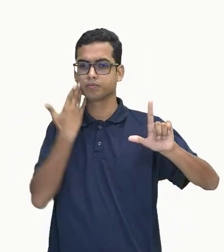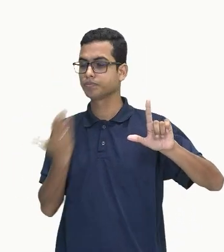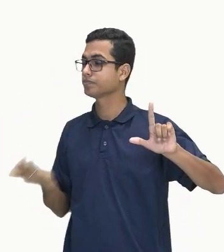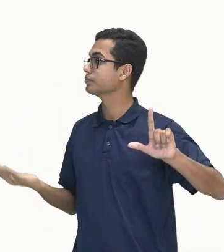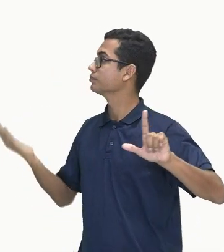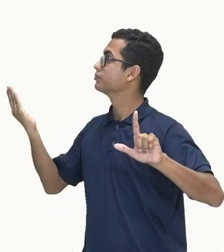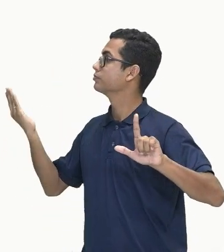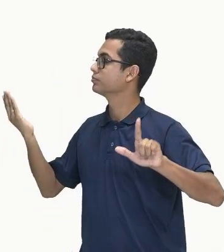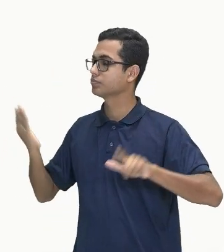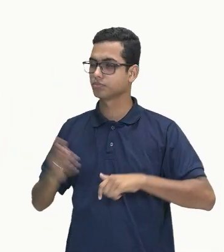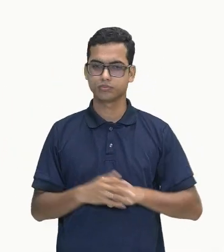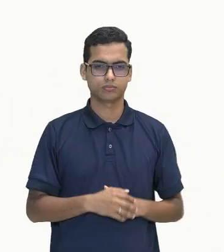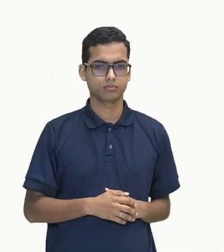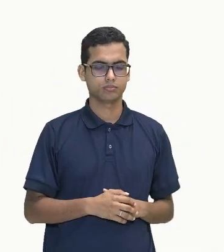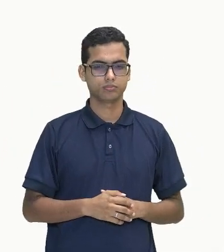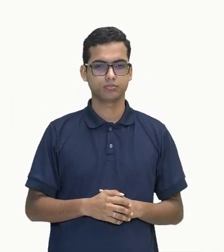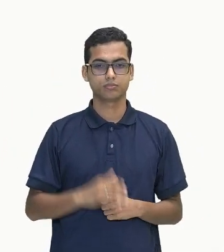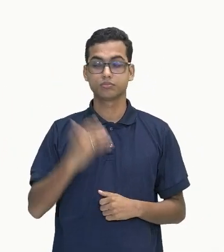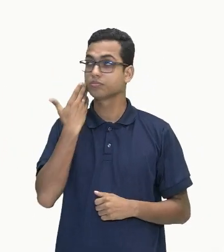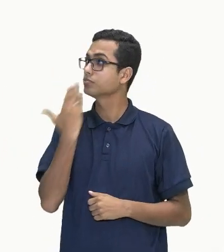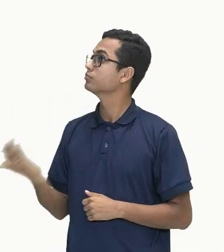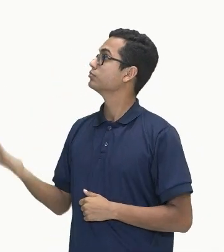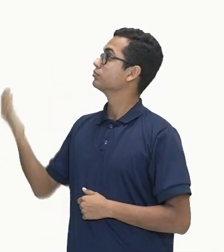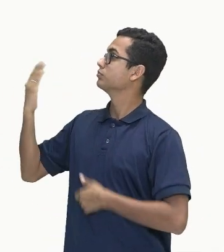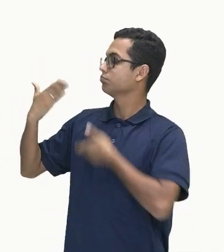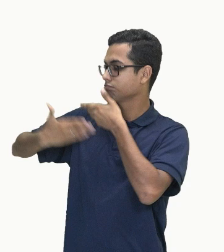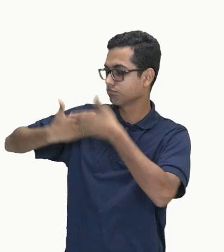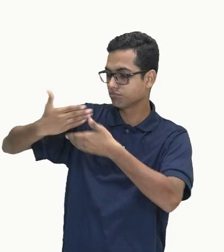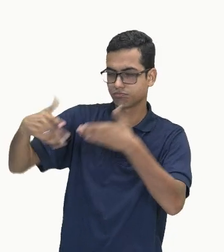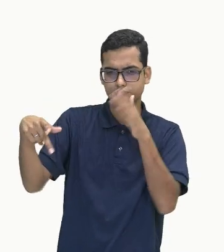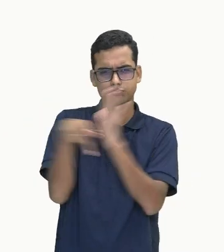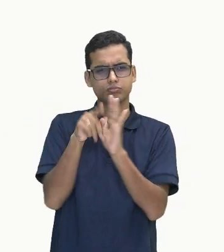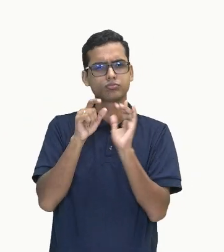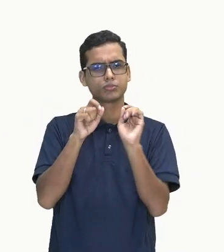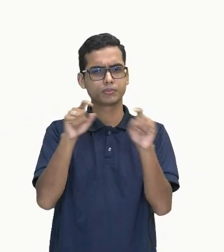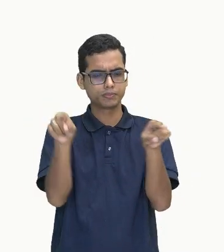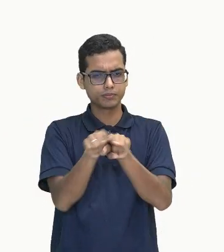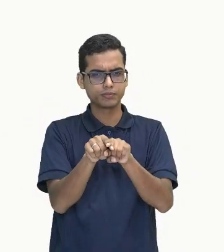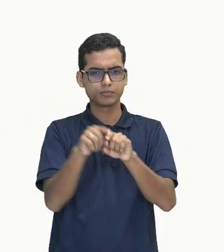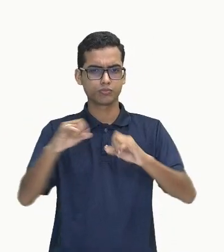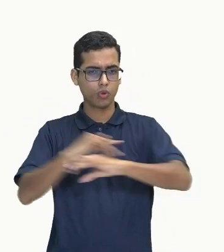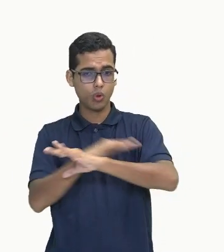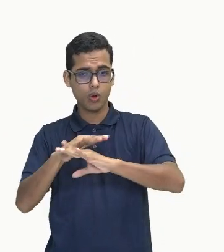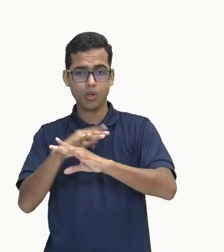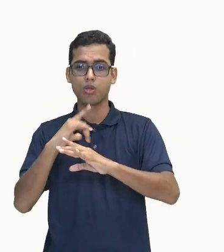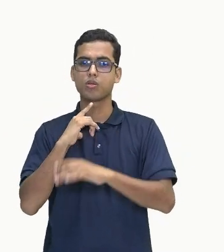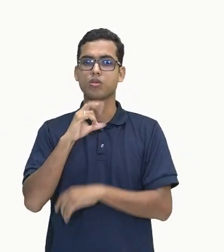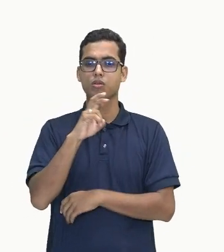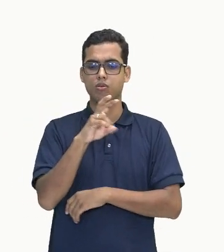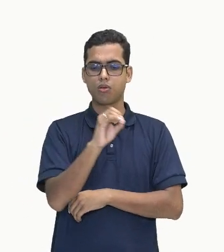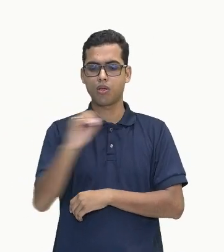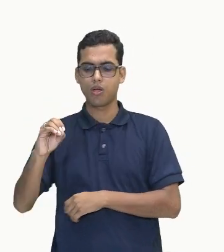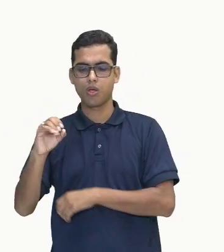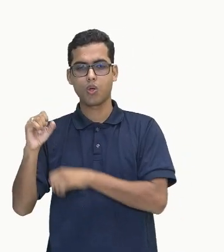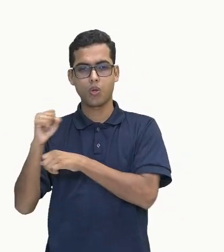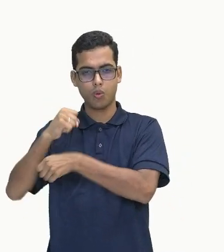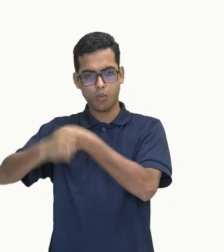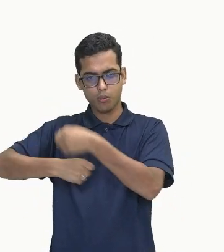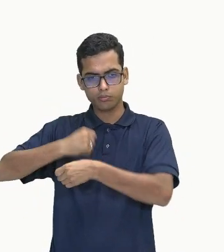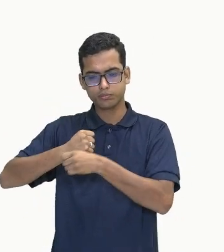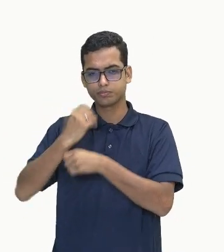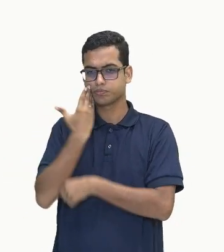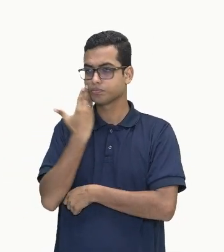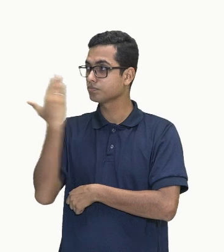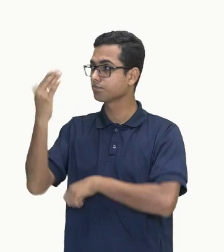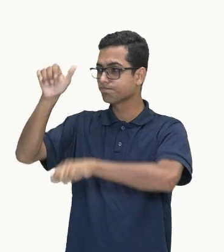aqui esse processo de urbanização nos últimos 500 anos, tá bom? Então, aqui a gente tem uma